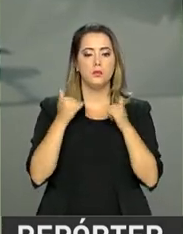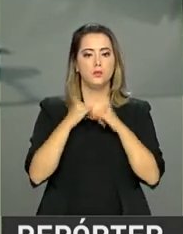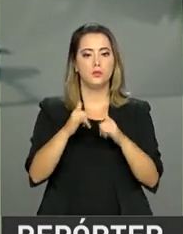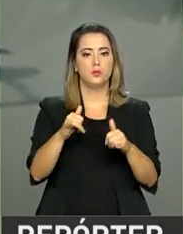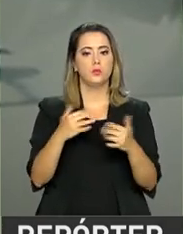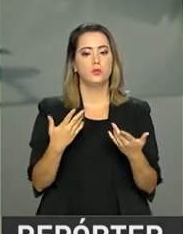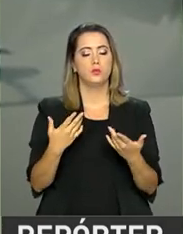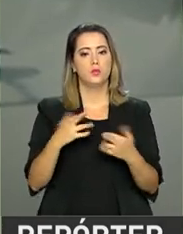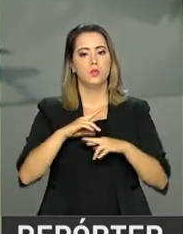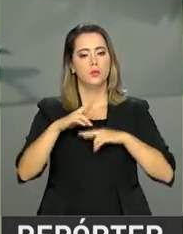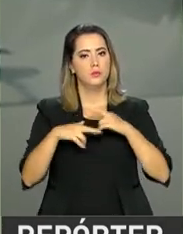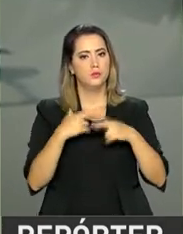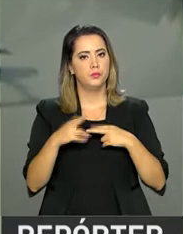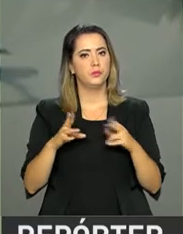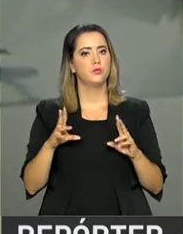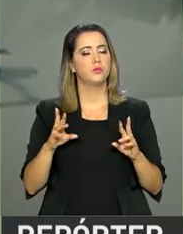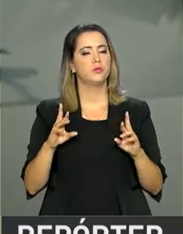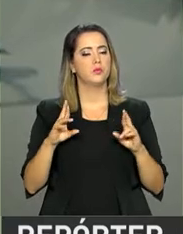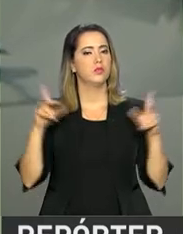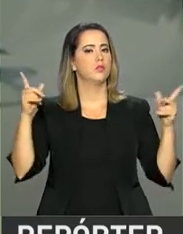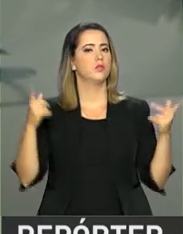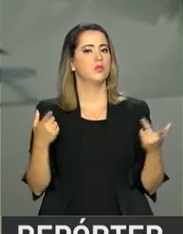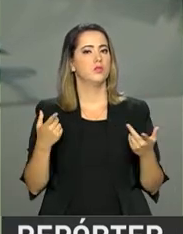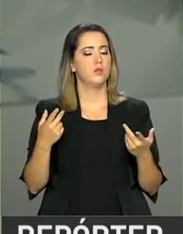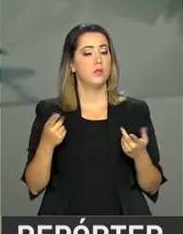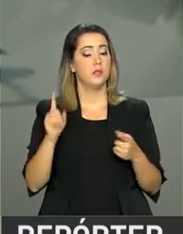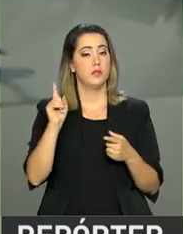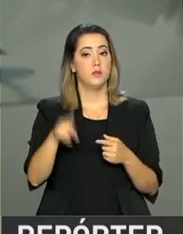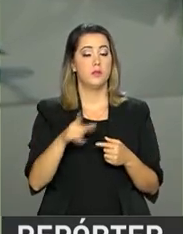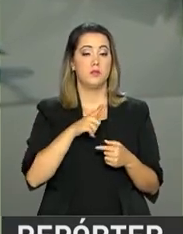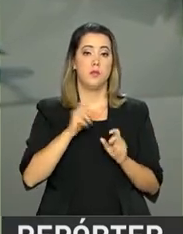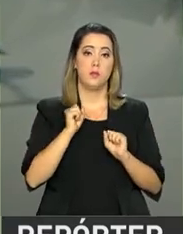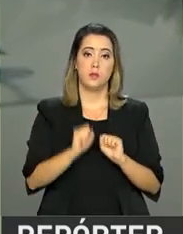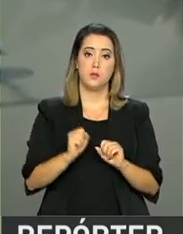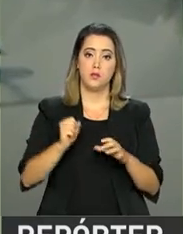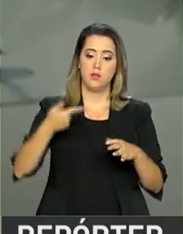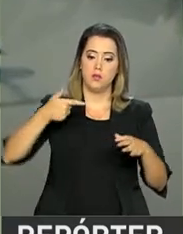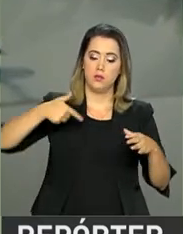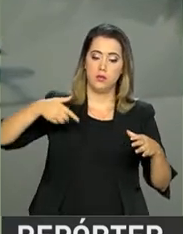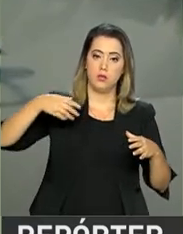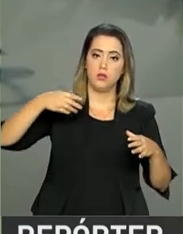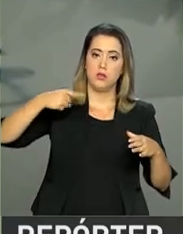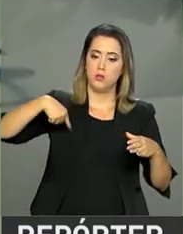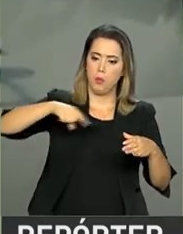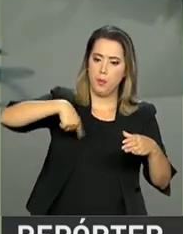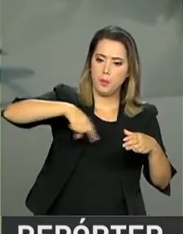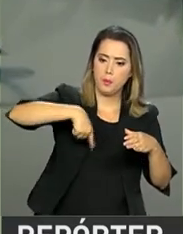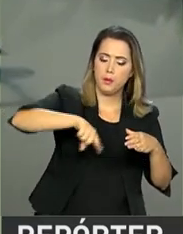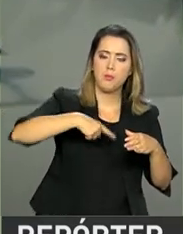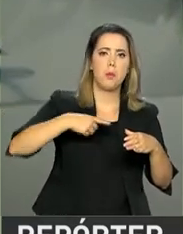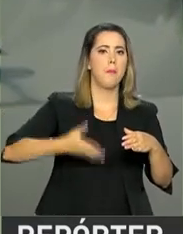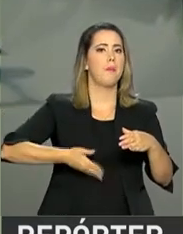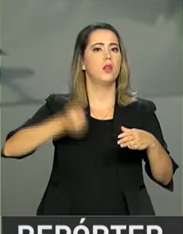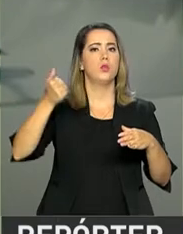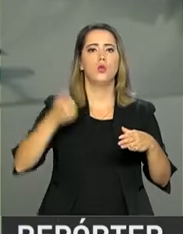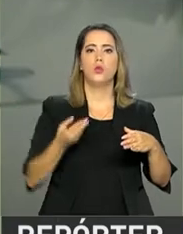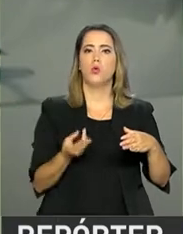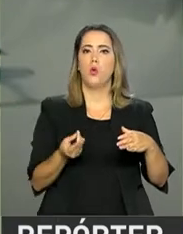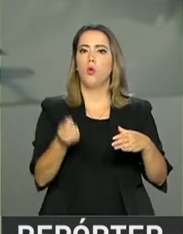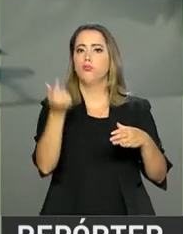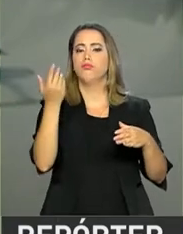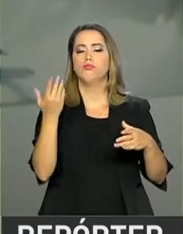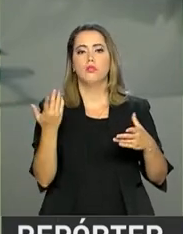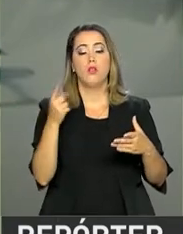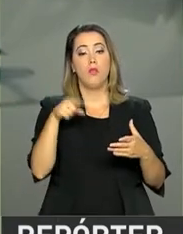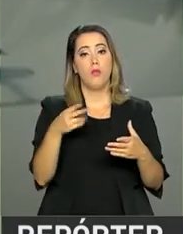na economia de baixo carbono você terá condição de produzir com alta produtividade significa dizer que o seu custo